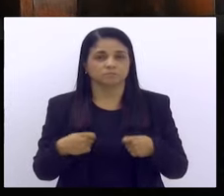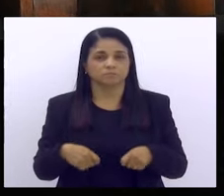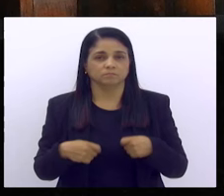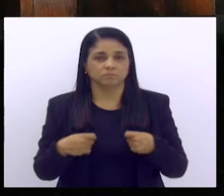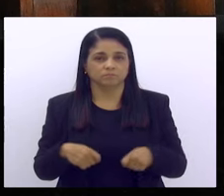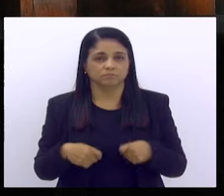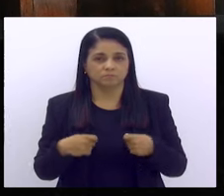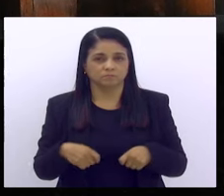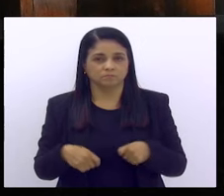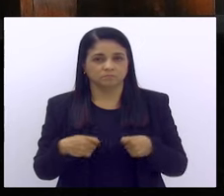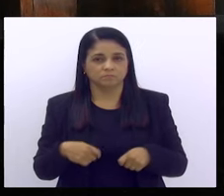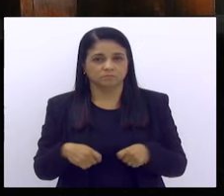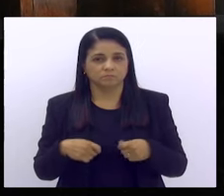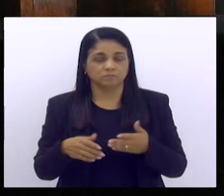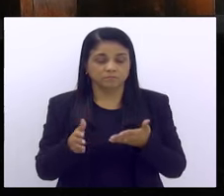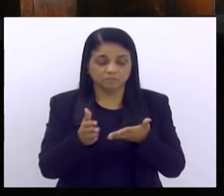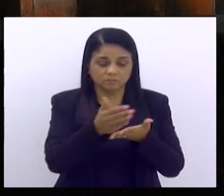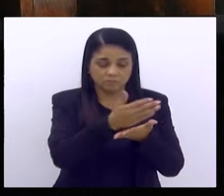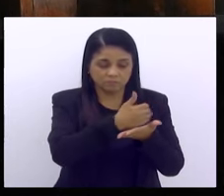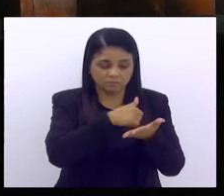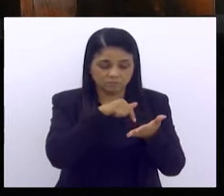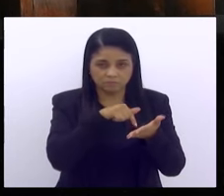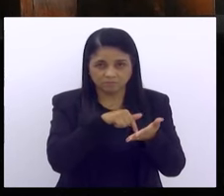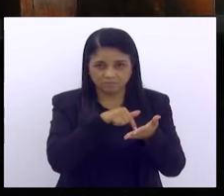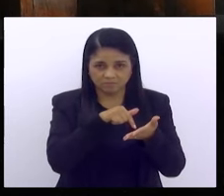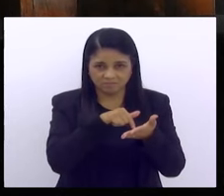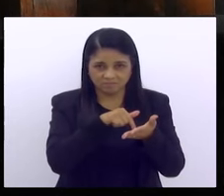que as receitas do Estado